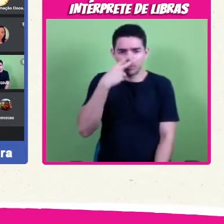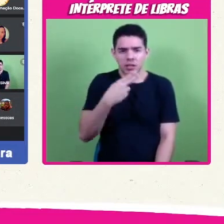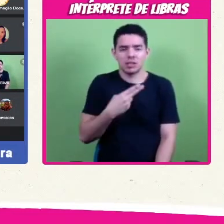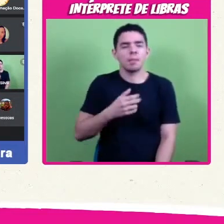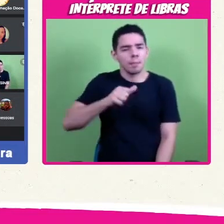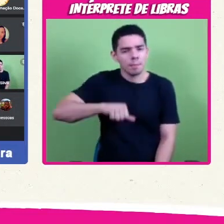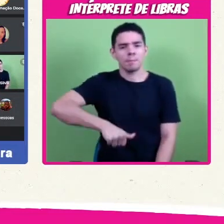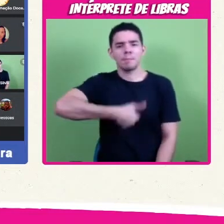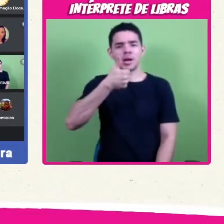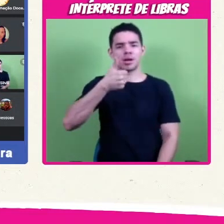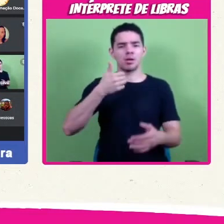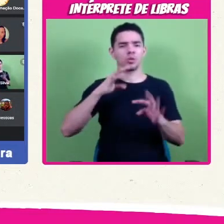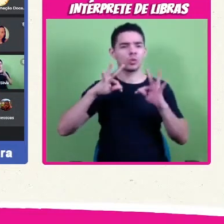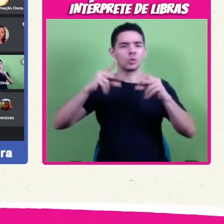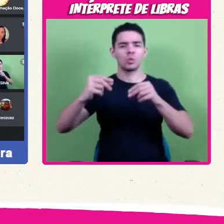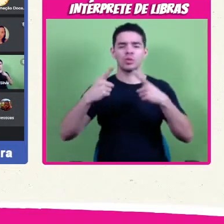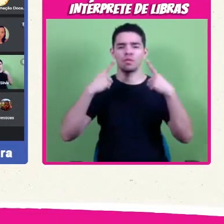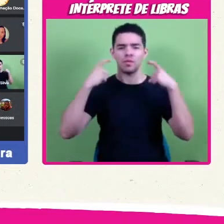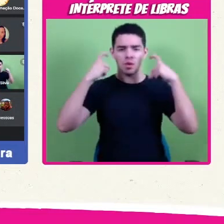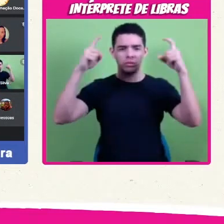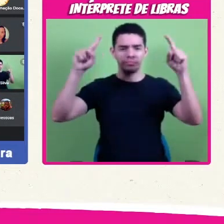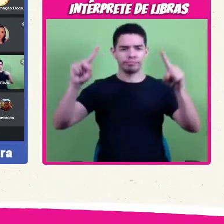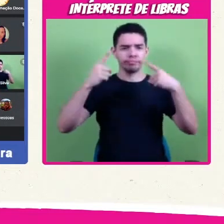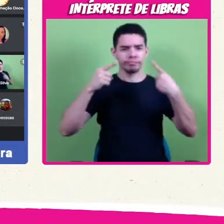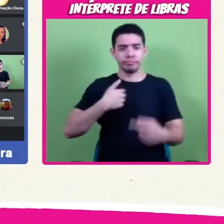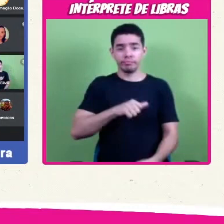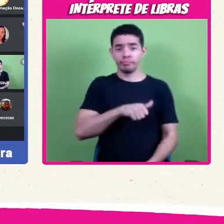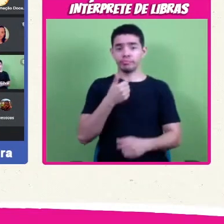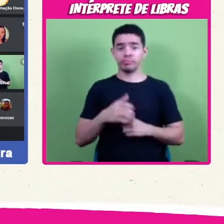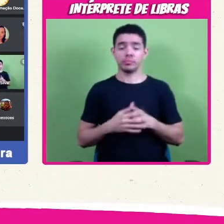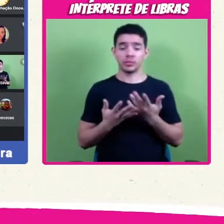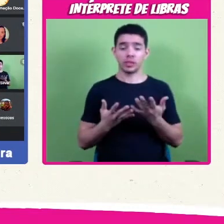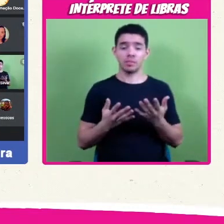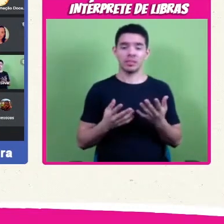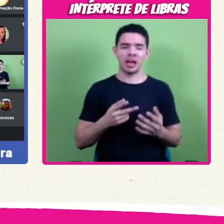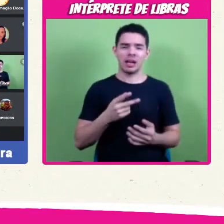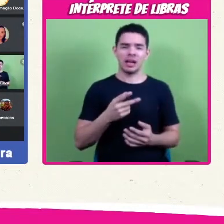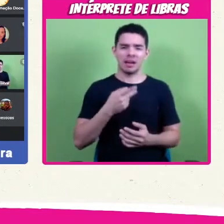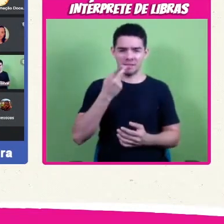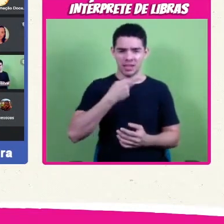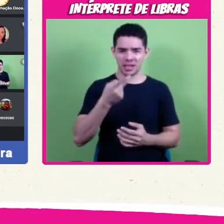citou que as primeiras falas, né, do filme, imagens do